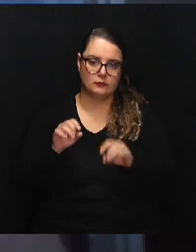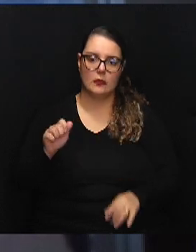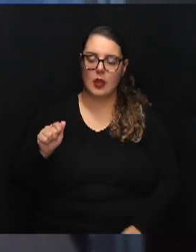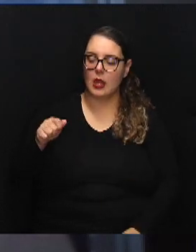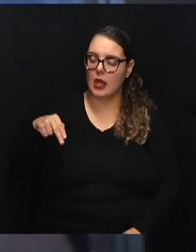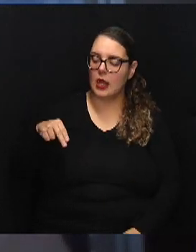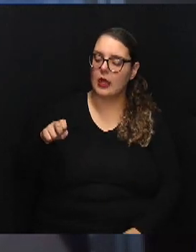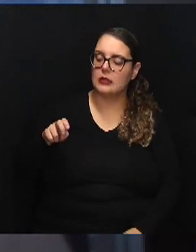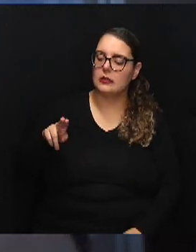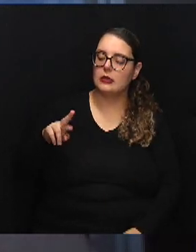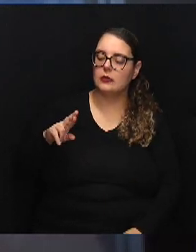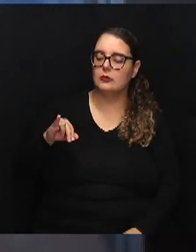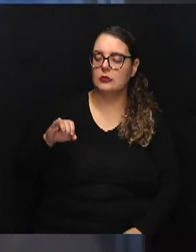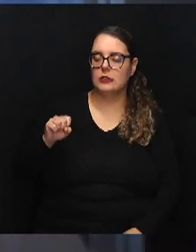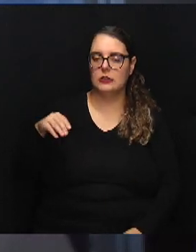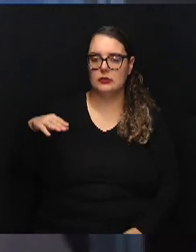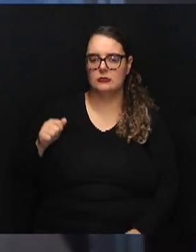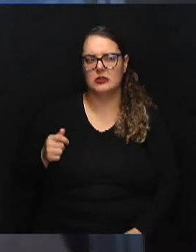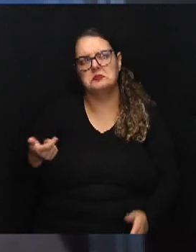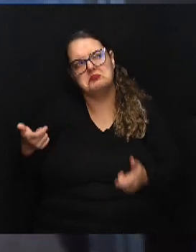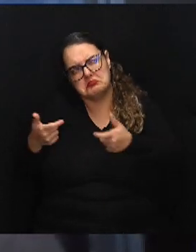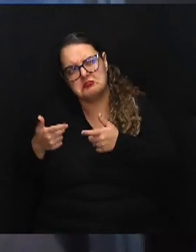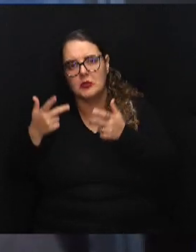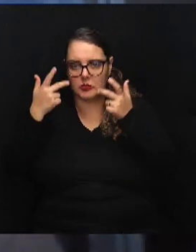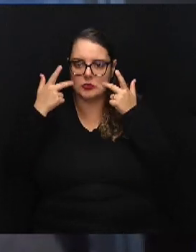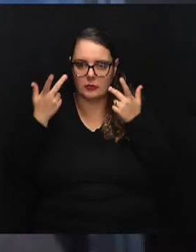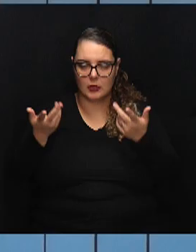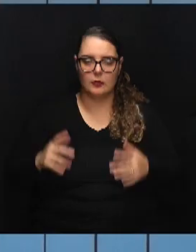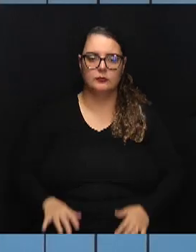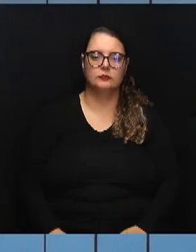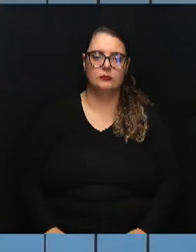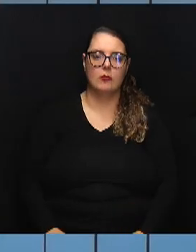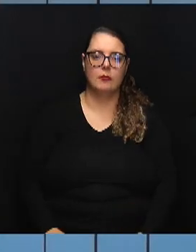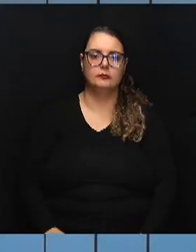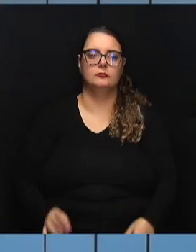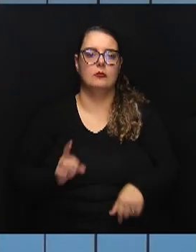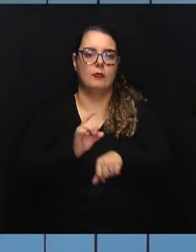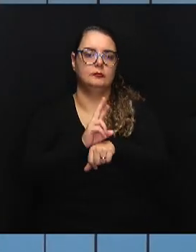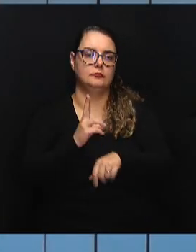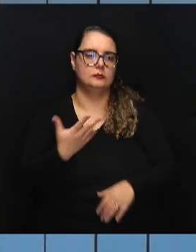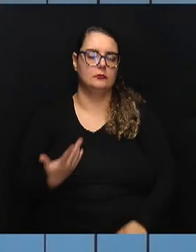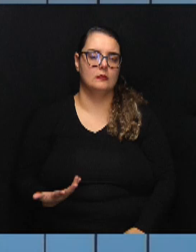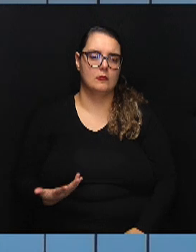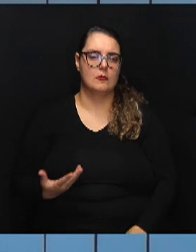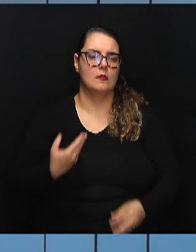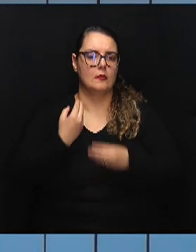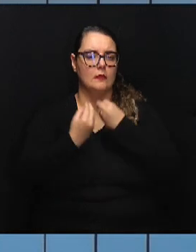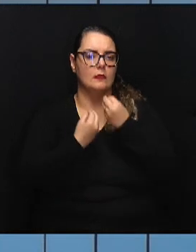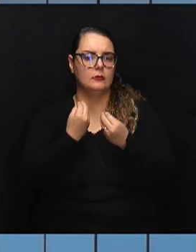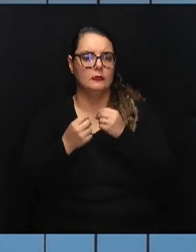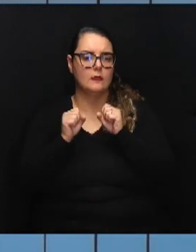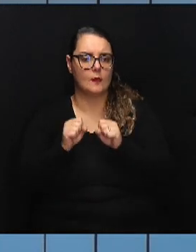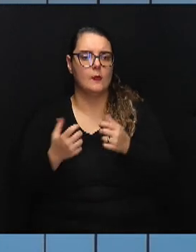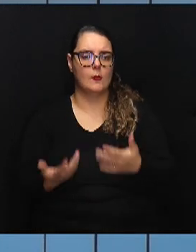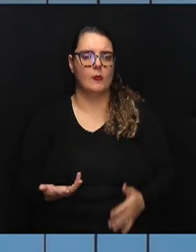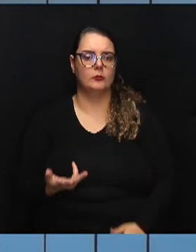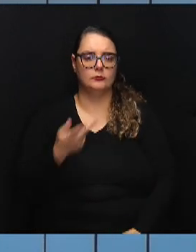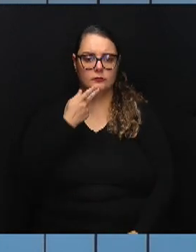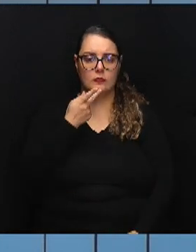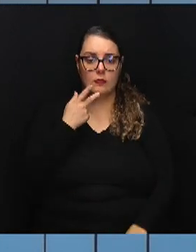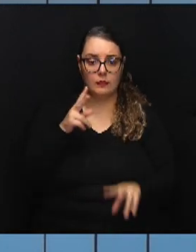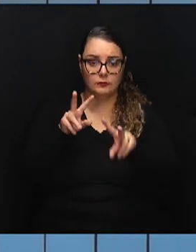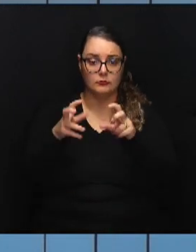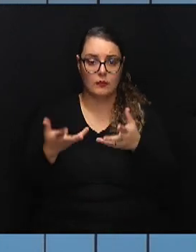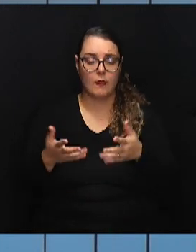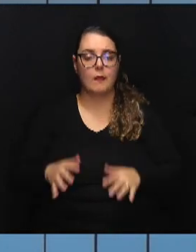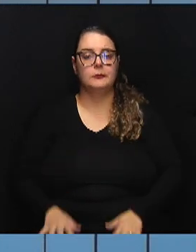Mas são casos menos frequentes. E doutora, como que a gente pode, né, falando sobre esse